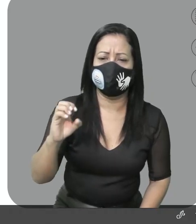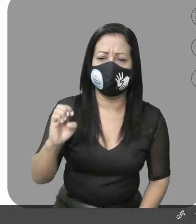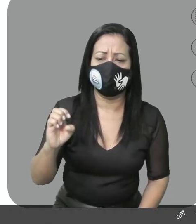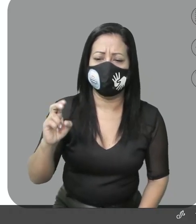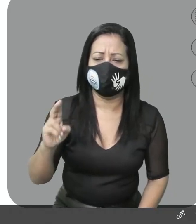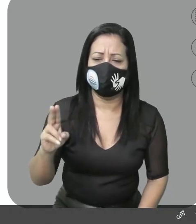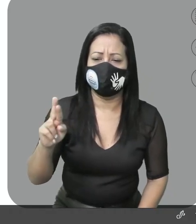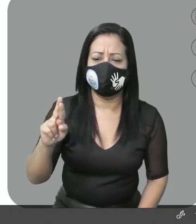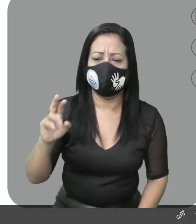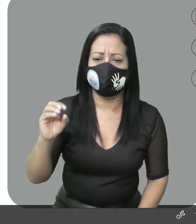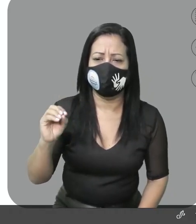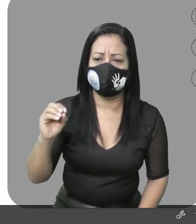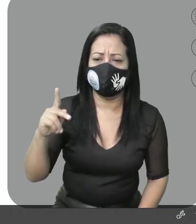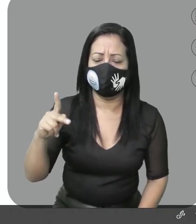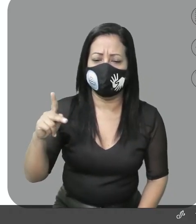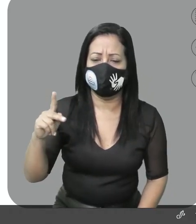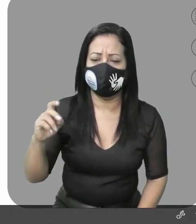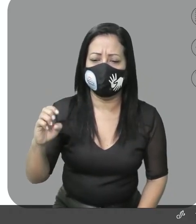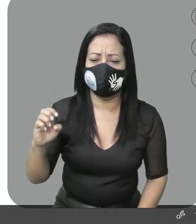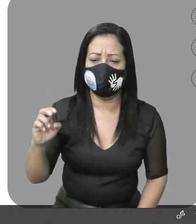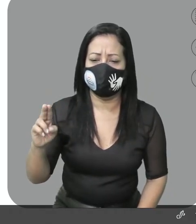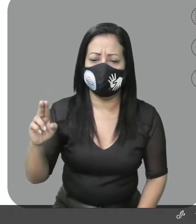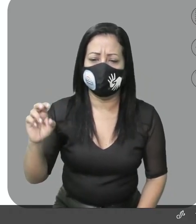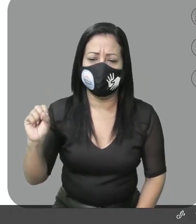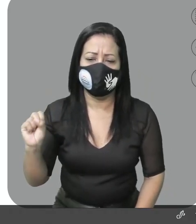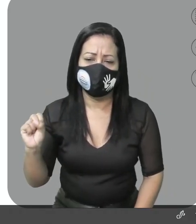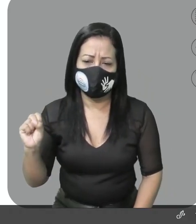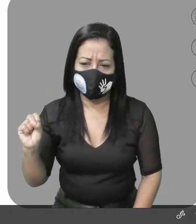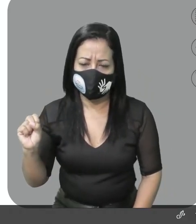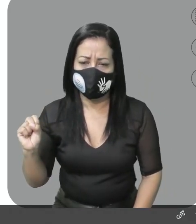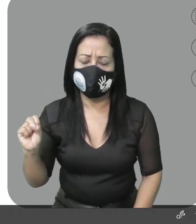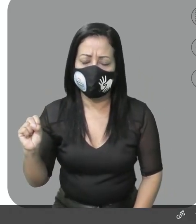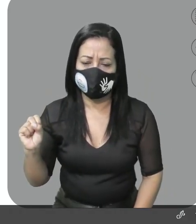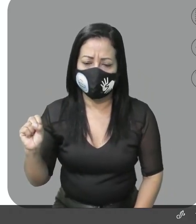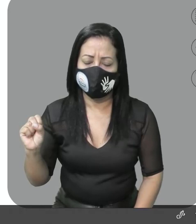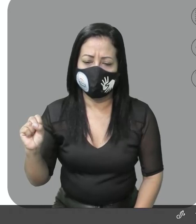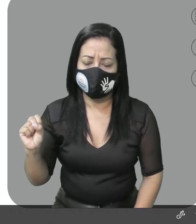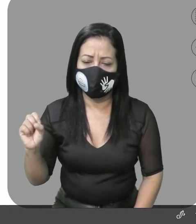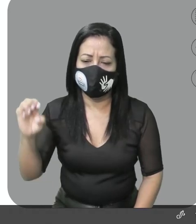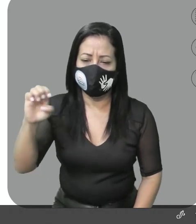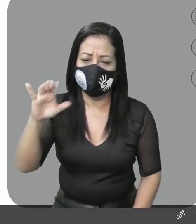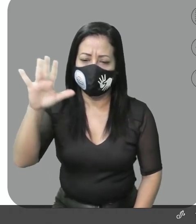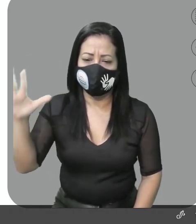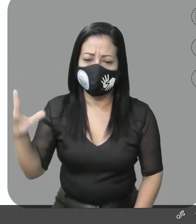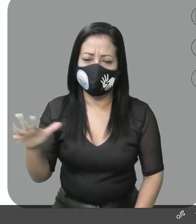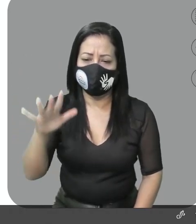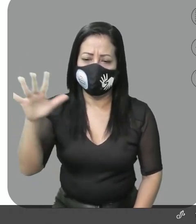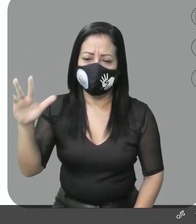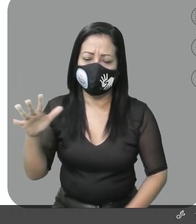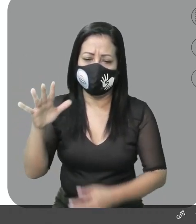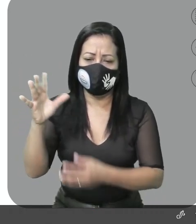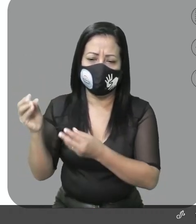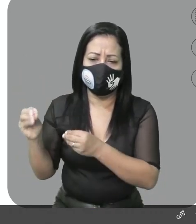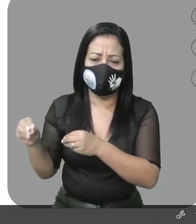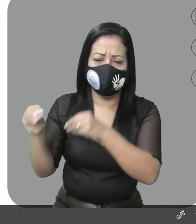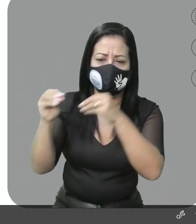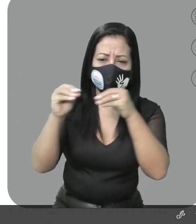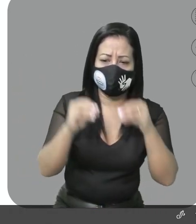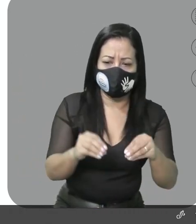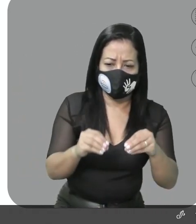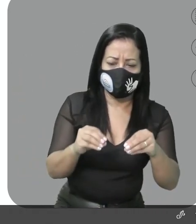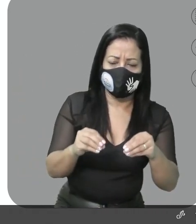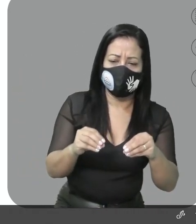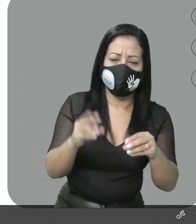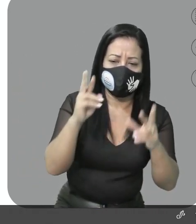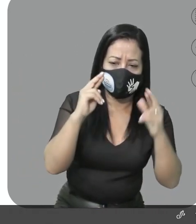Indo-europeu. Quem foram esses povos indo-europeus que vieram lá da Europa, vieram descendo até a